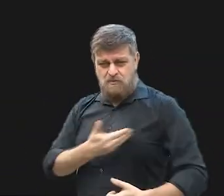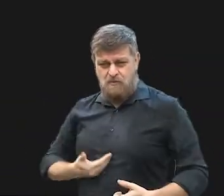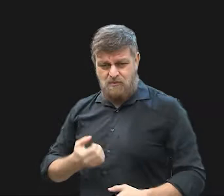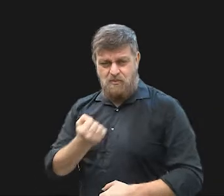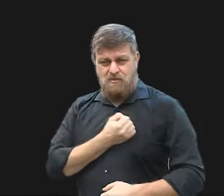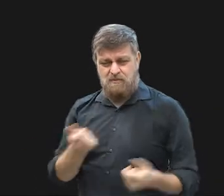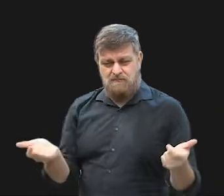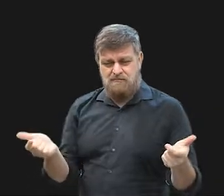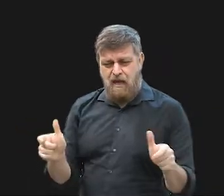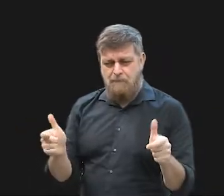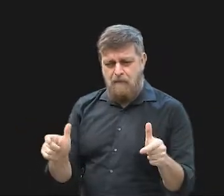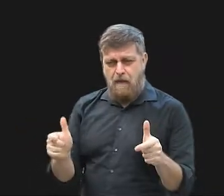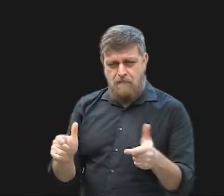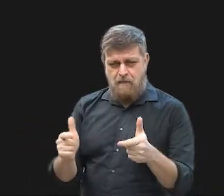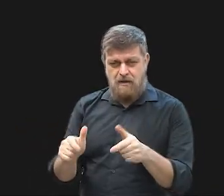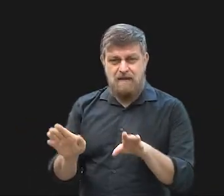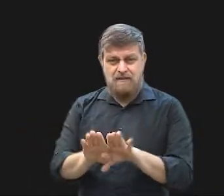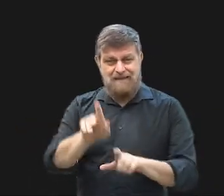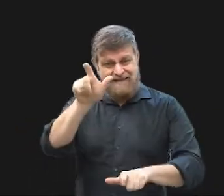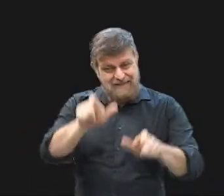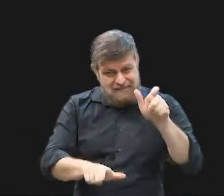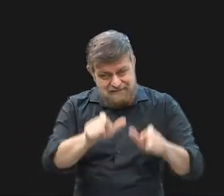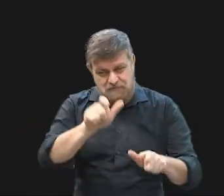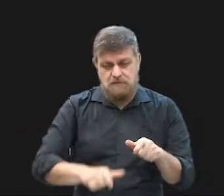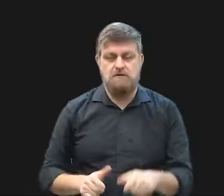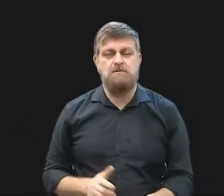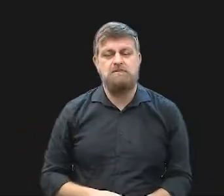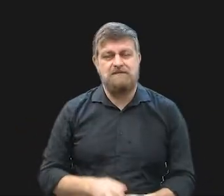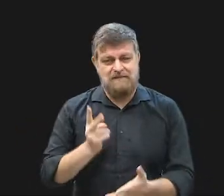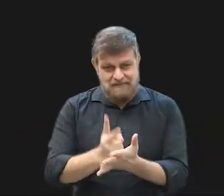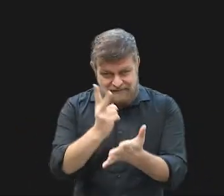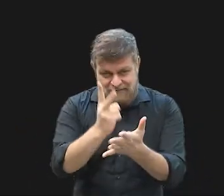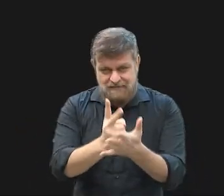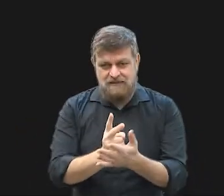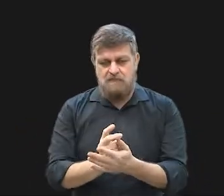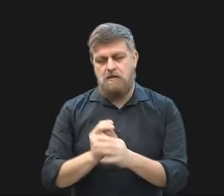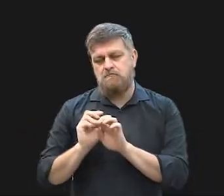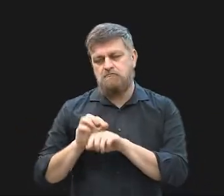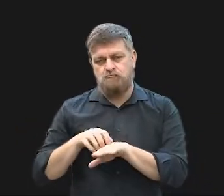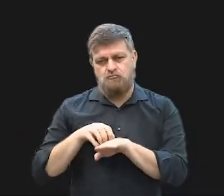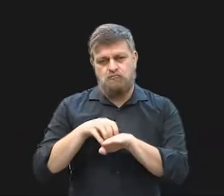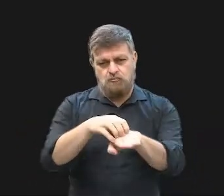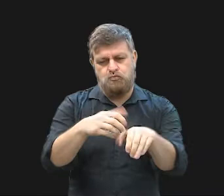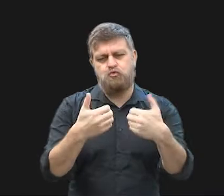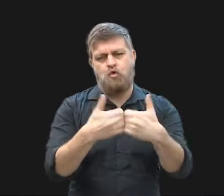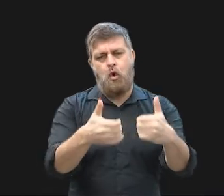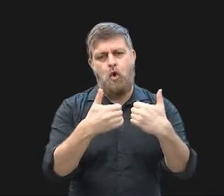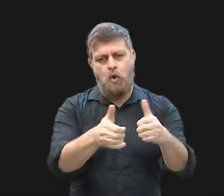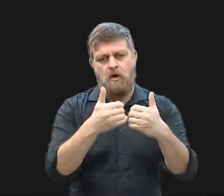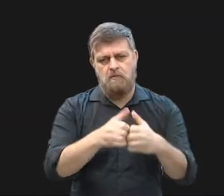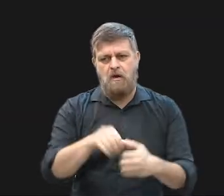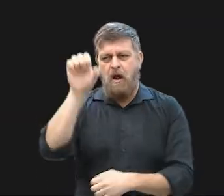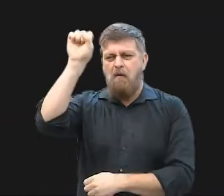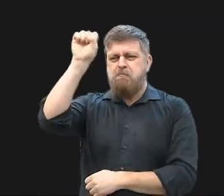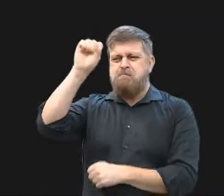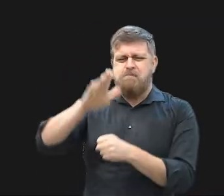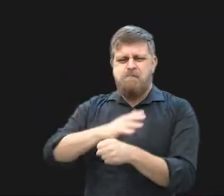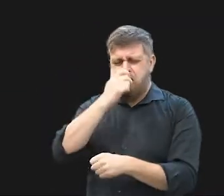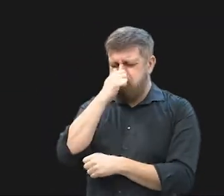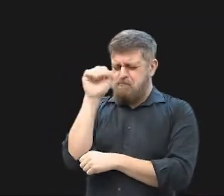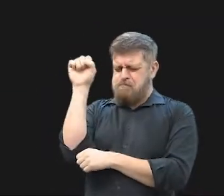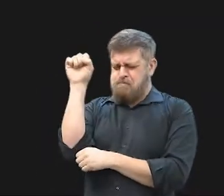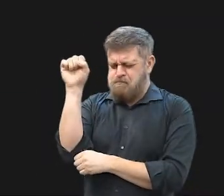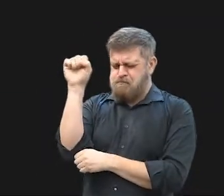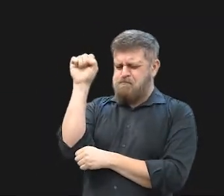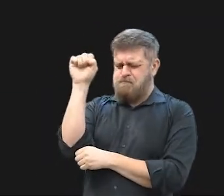também, por outro lado, as pessoas continuavam a se locomover, os ônibus continuavam lotados, né?